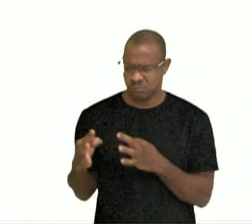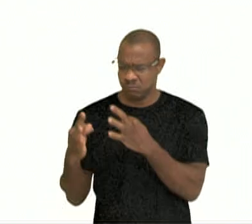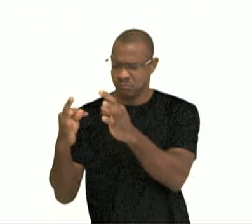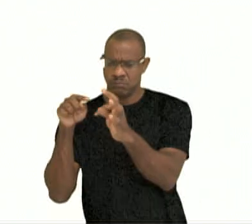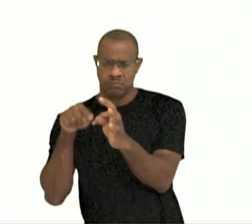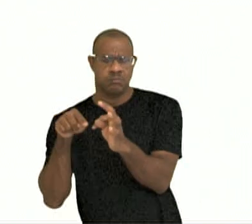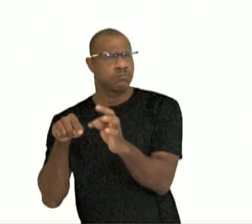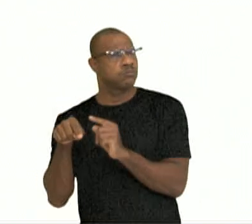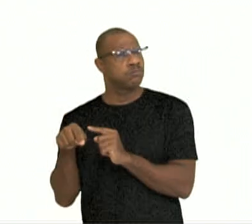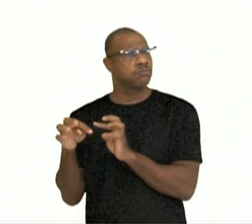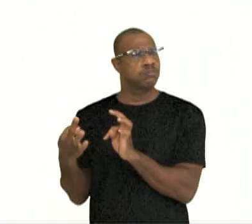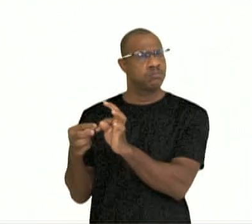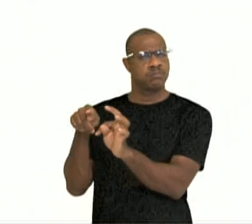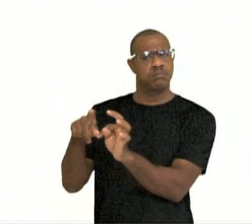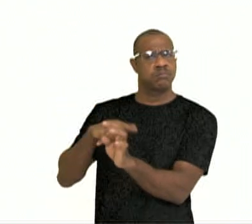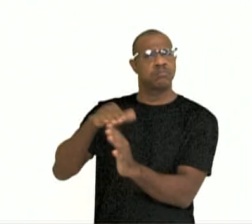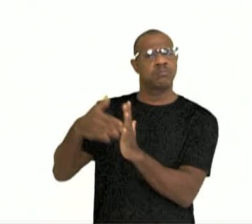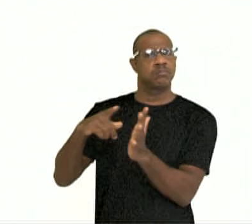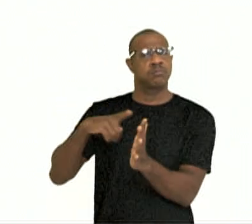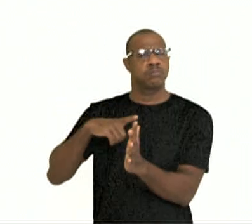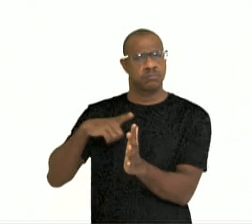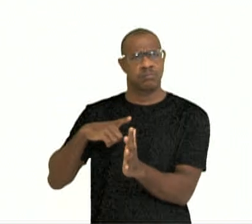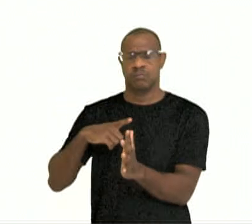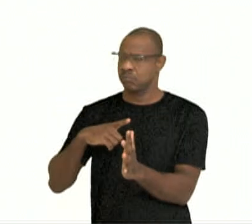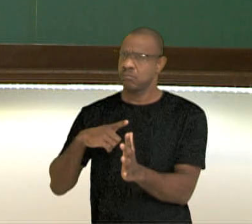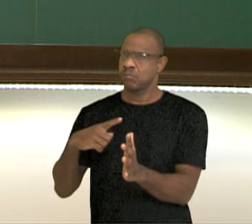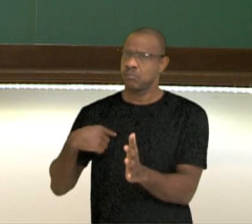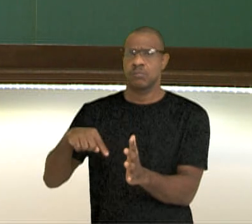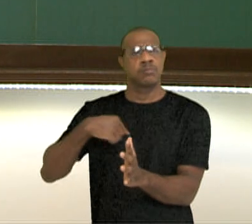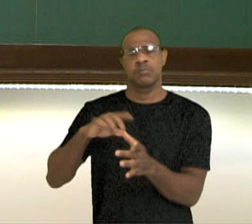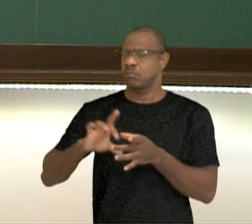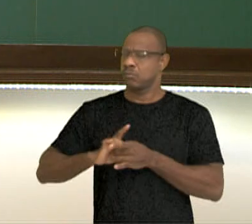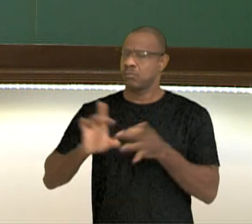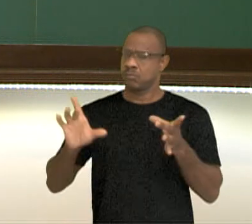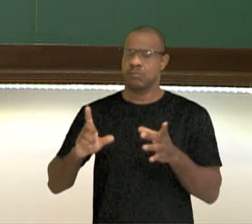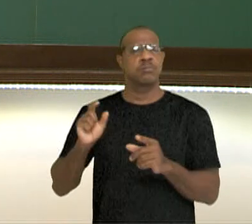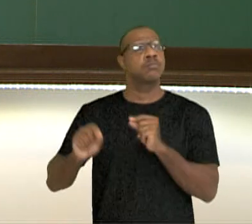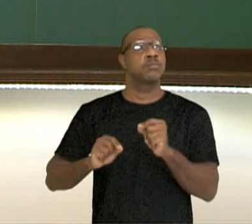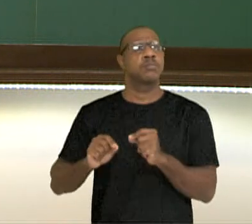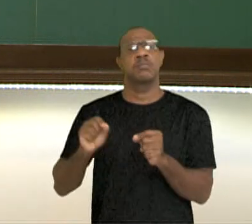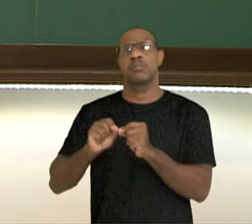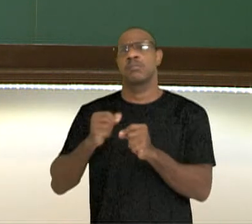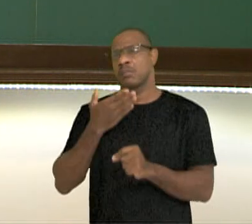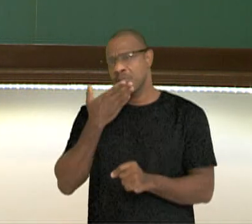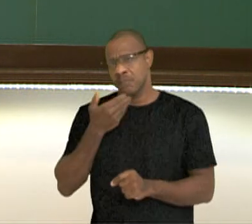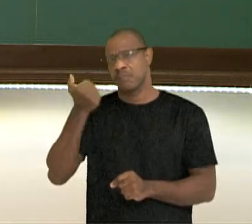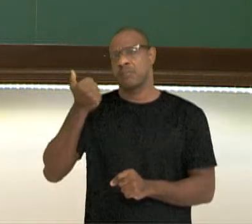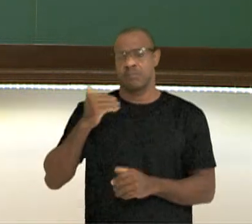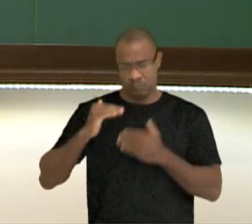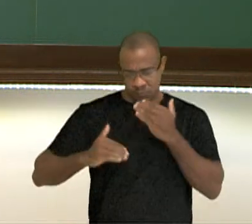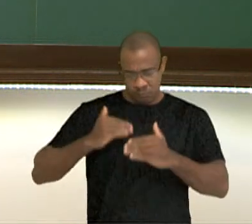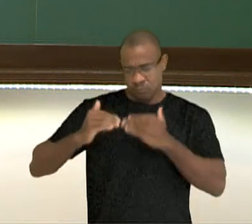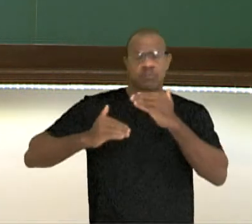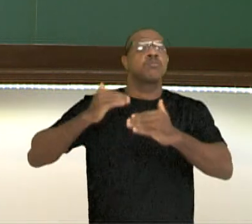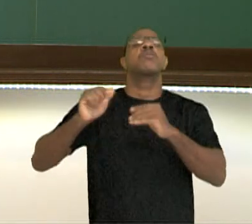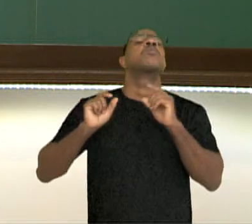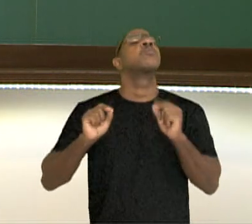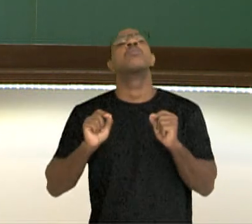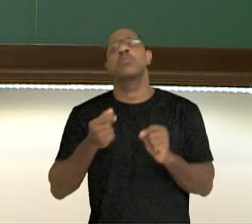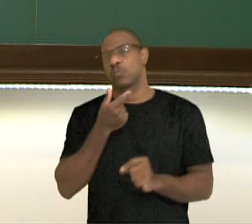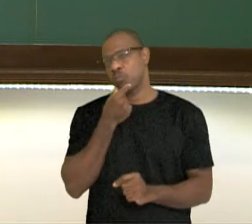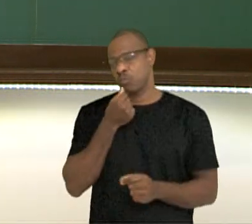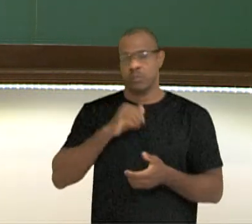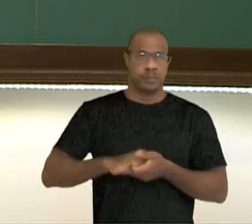então, pessoal, é tudo que nós temos ao nosso dispor para a melhoria, para o desenvolvimento do